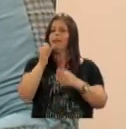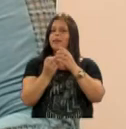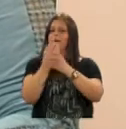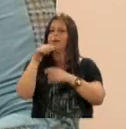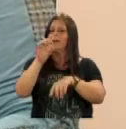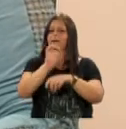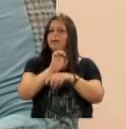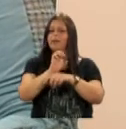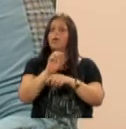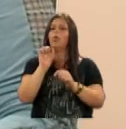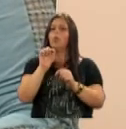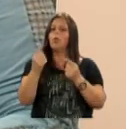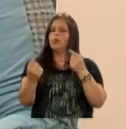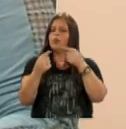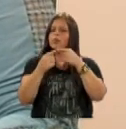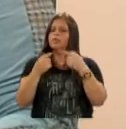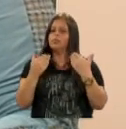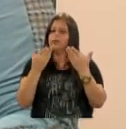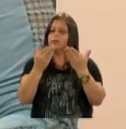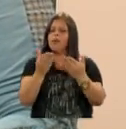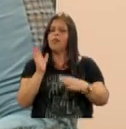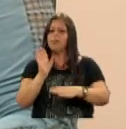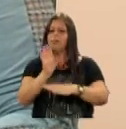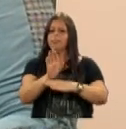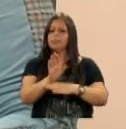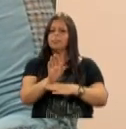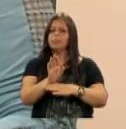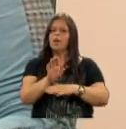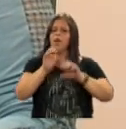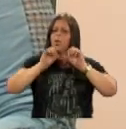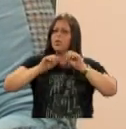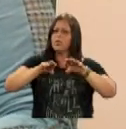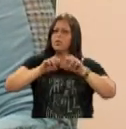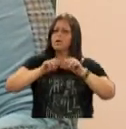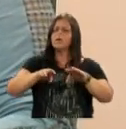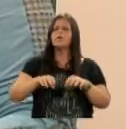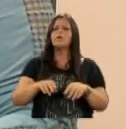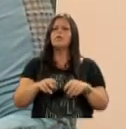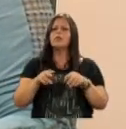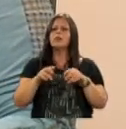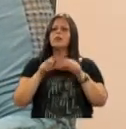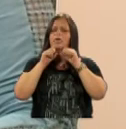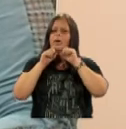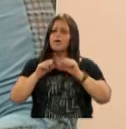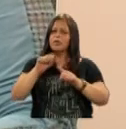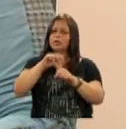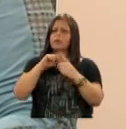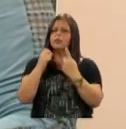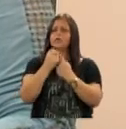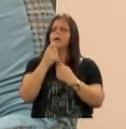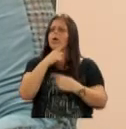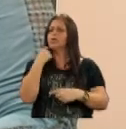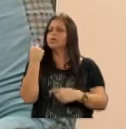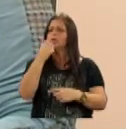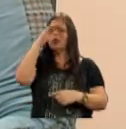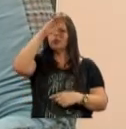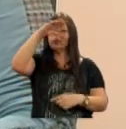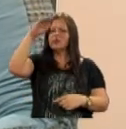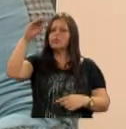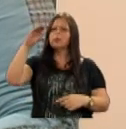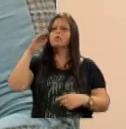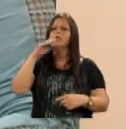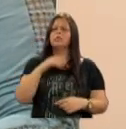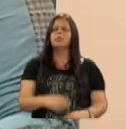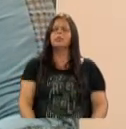estado com o objetivo de dar essa esse atendimento educacional e de assistência social aos nossos alunos aos nossos